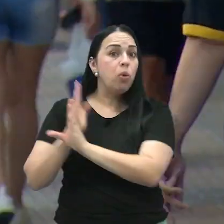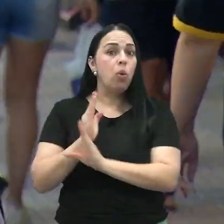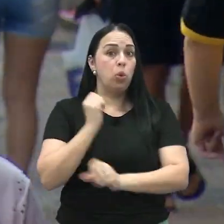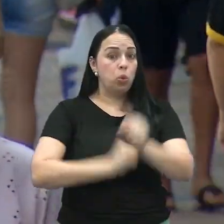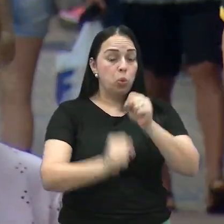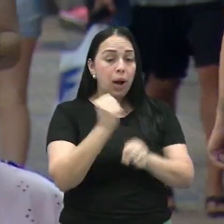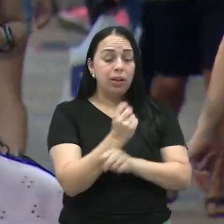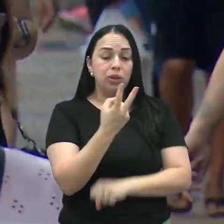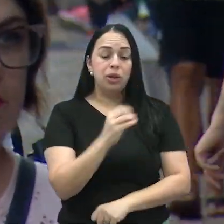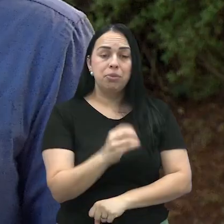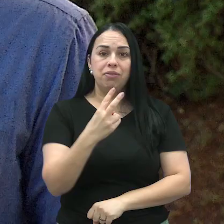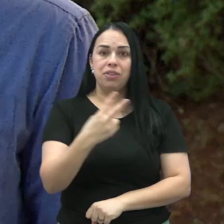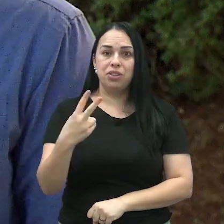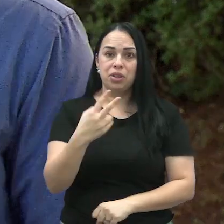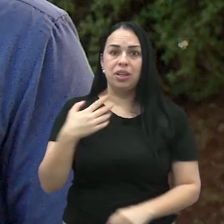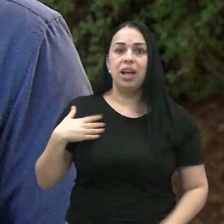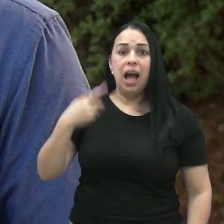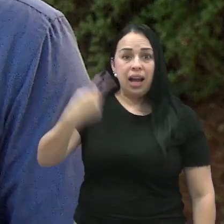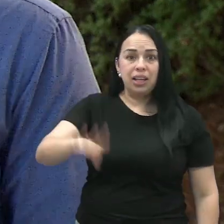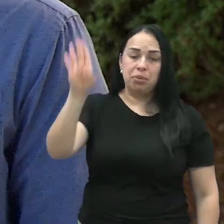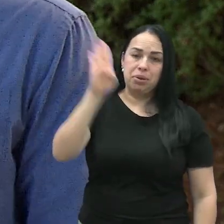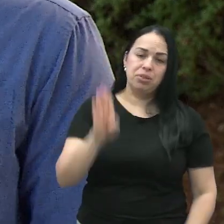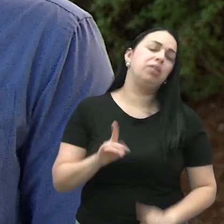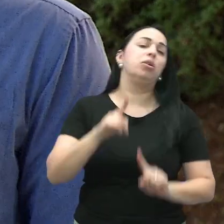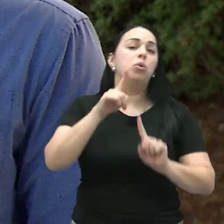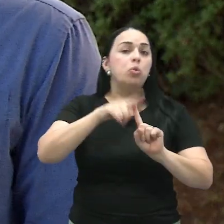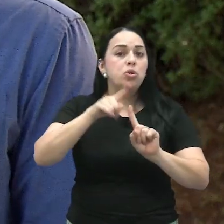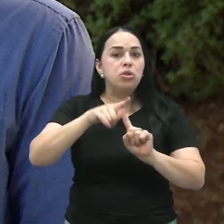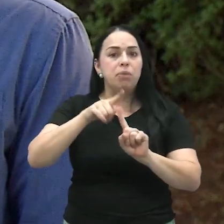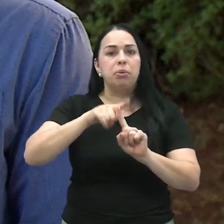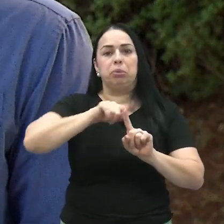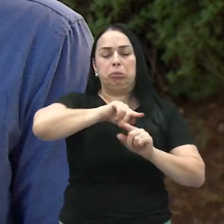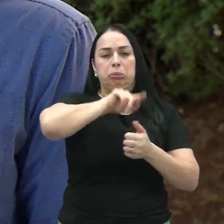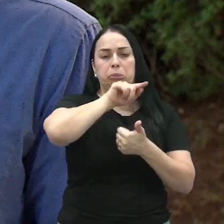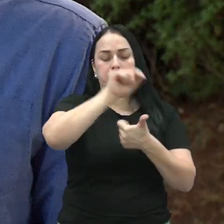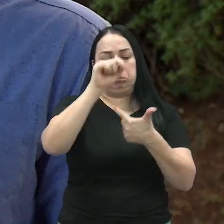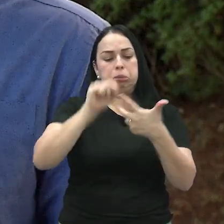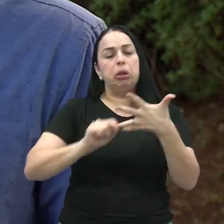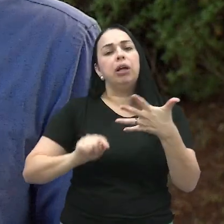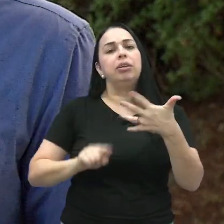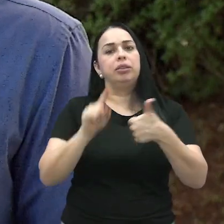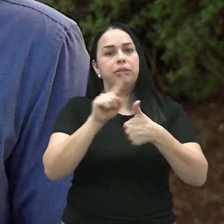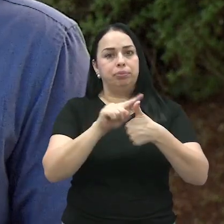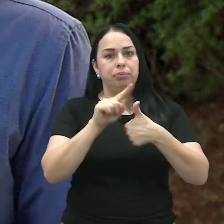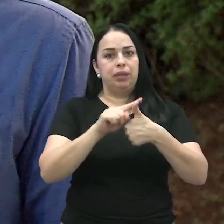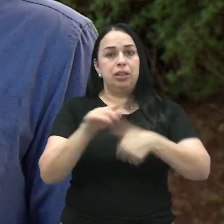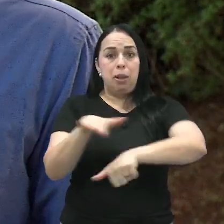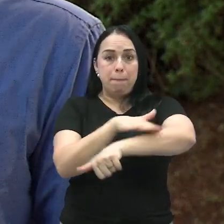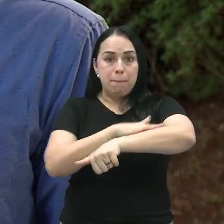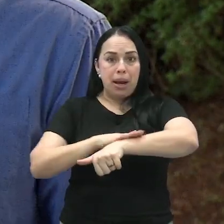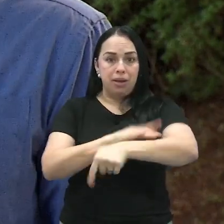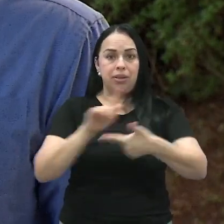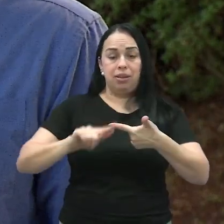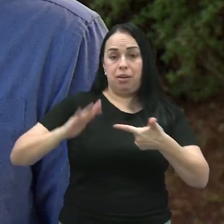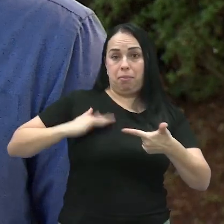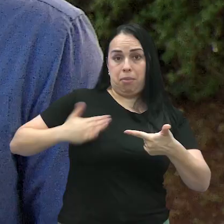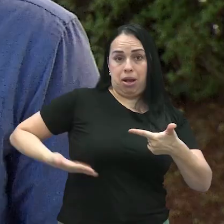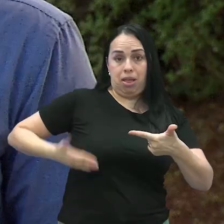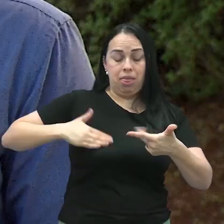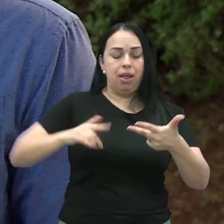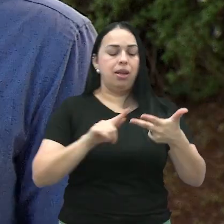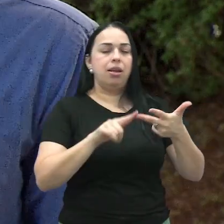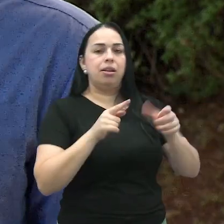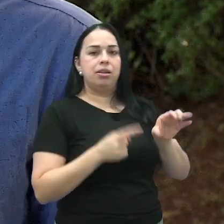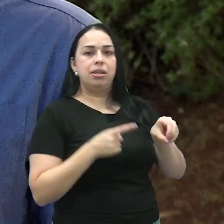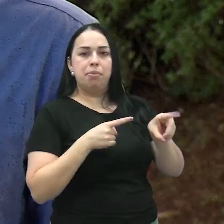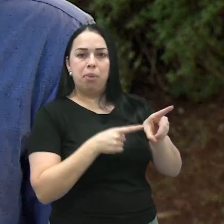em 2022. No Brasil, os tipos de câncer diagnosticados com mais frequência são os de pele,